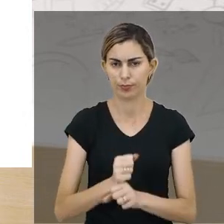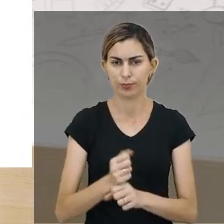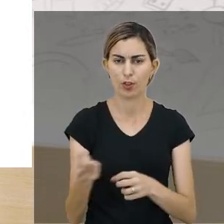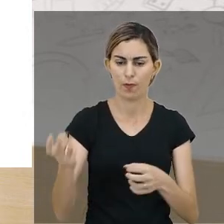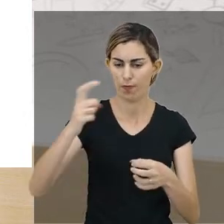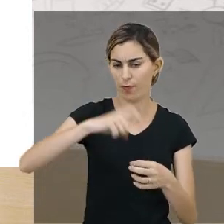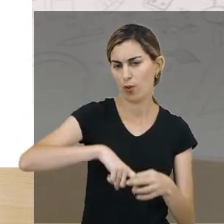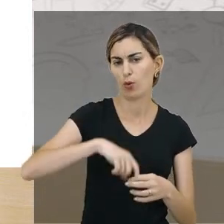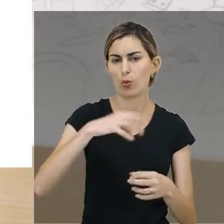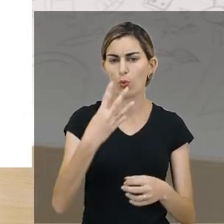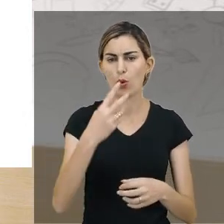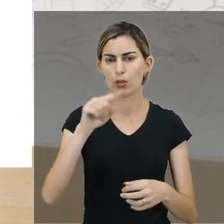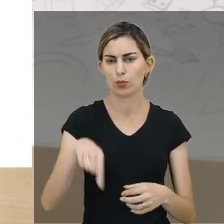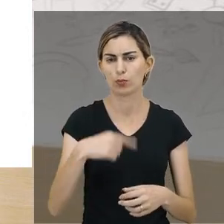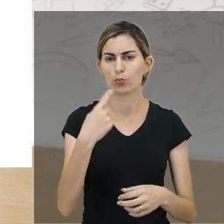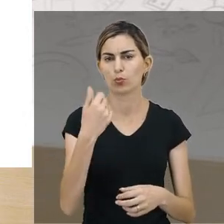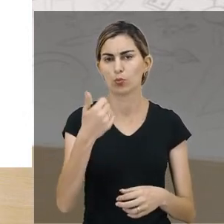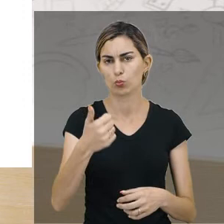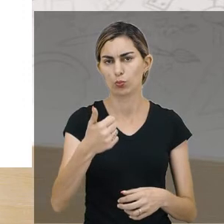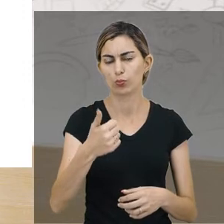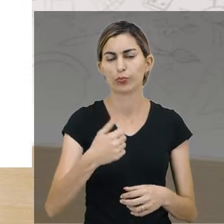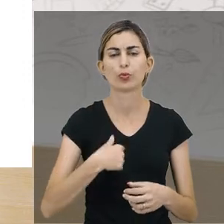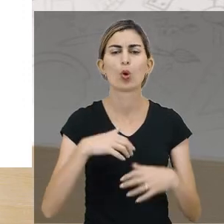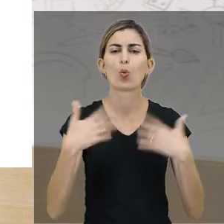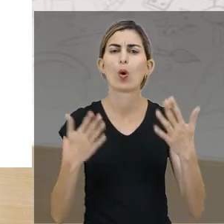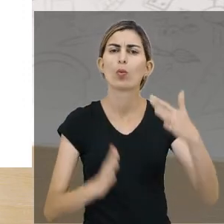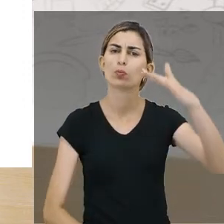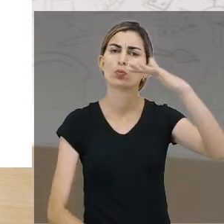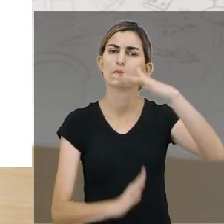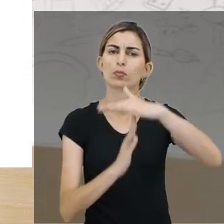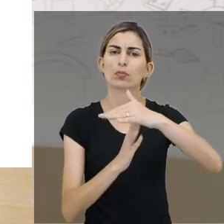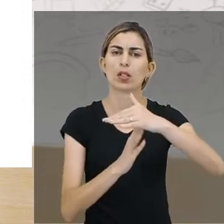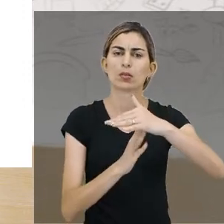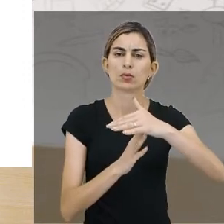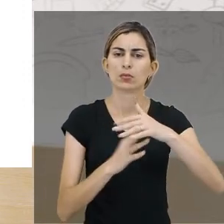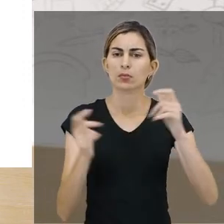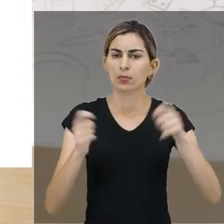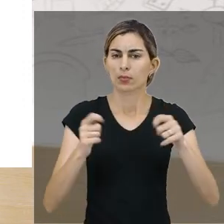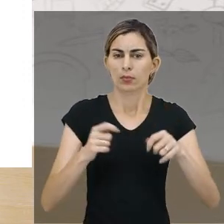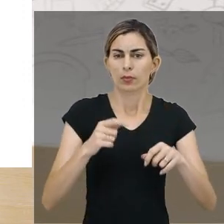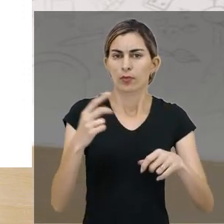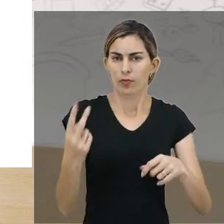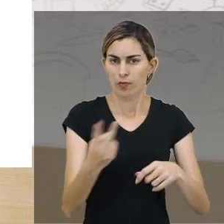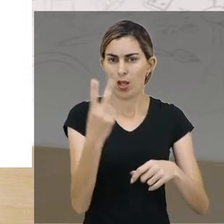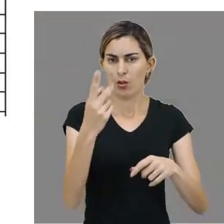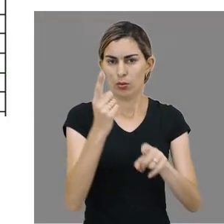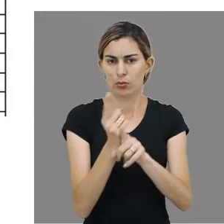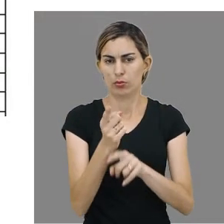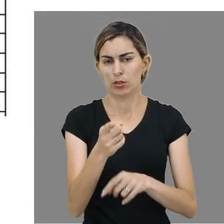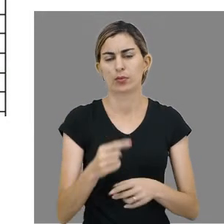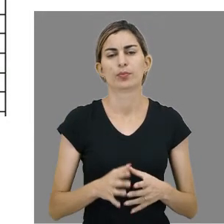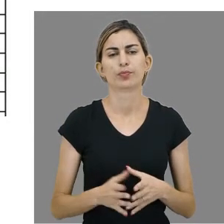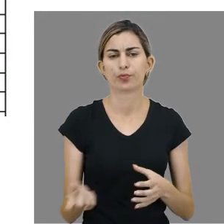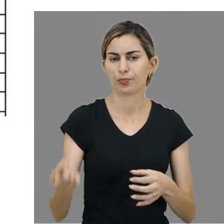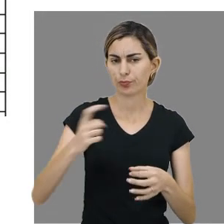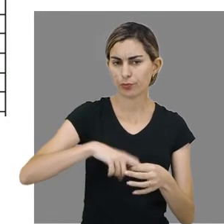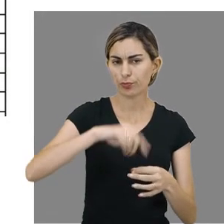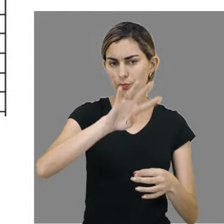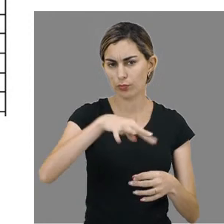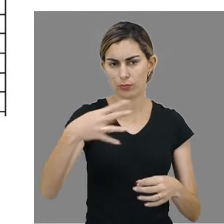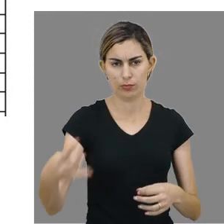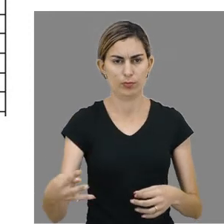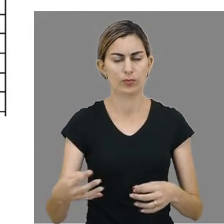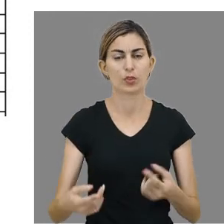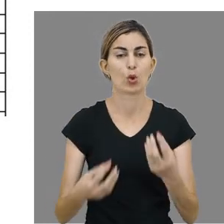para verificar qual o IBUTG máximo permitido para esse valor encontrado. Então, voltando lá